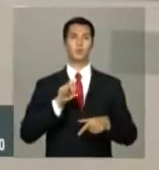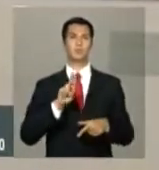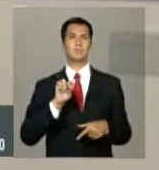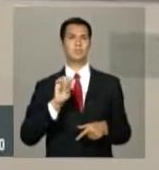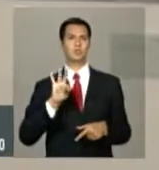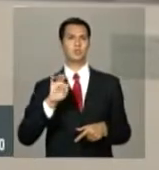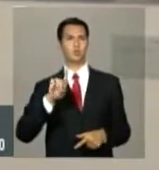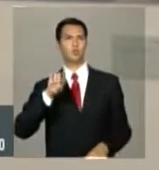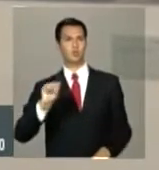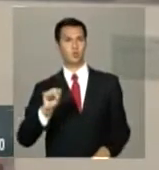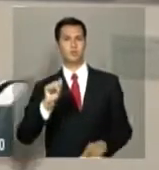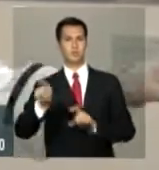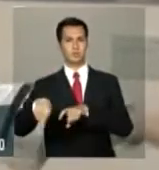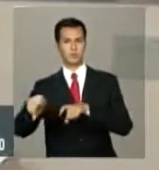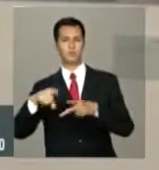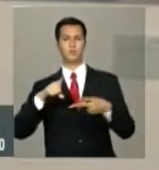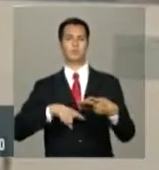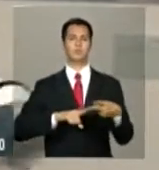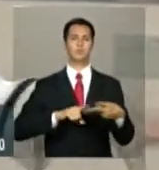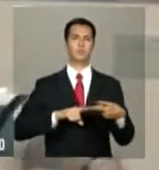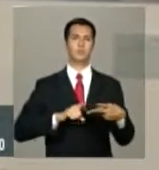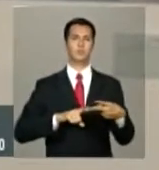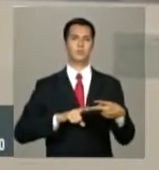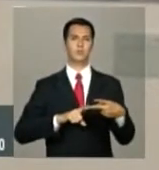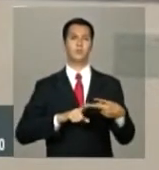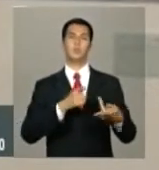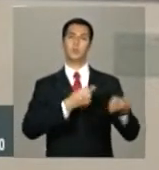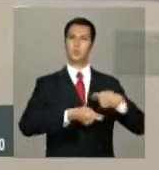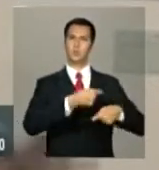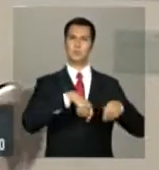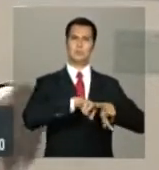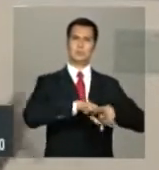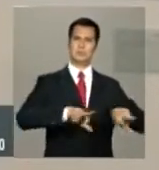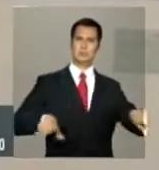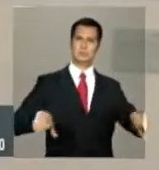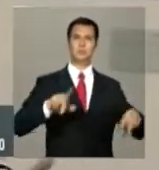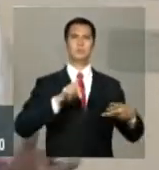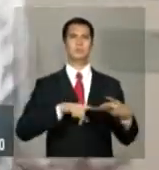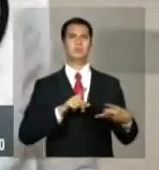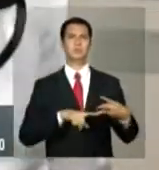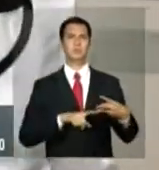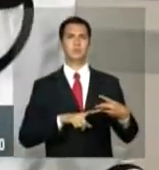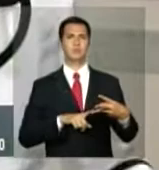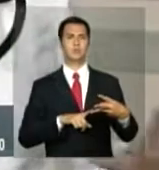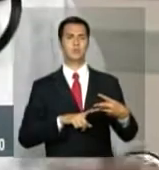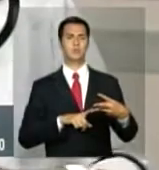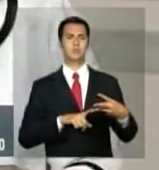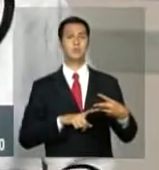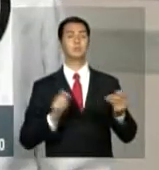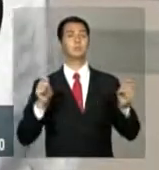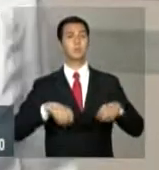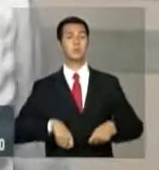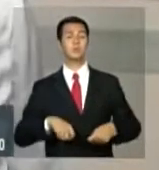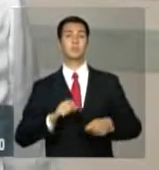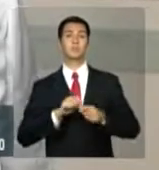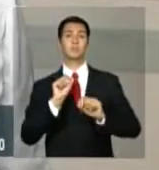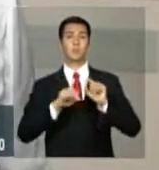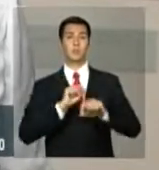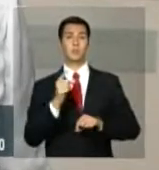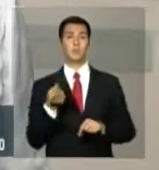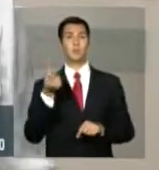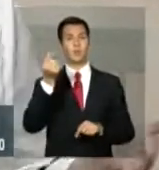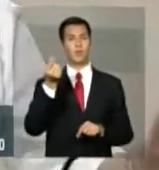tratar das questões relativas a toda a sua economia, que pode, por exemplo, fazer a política de